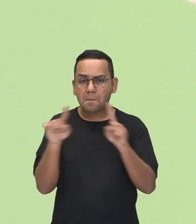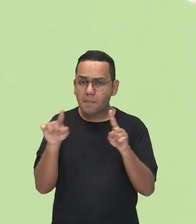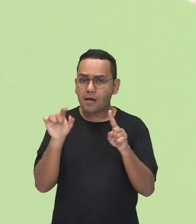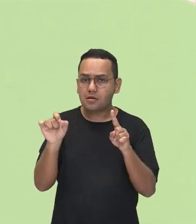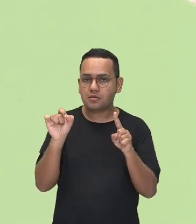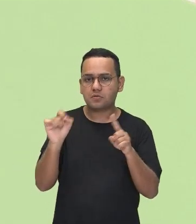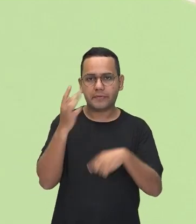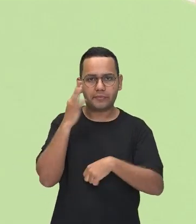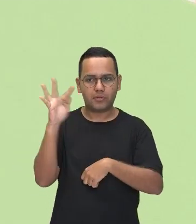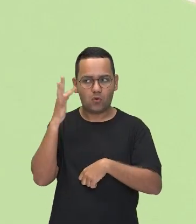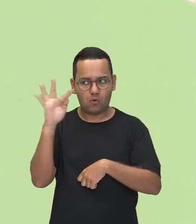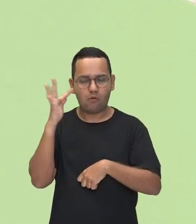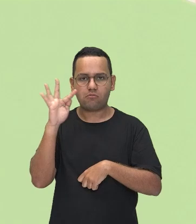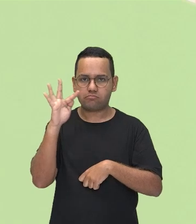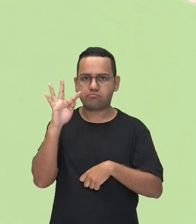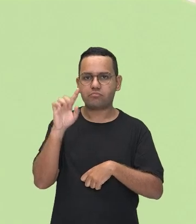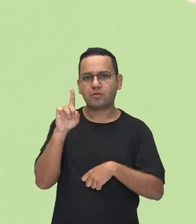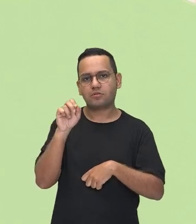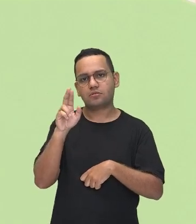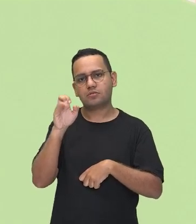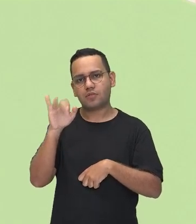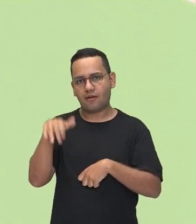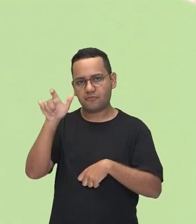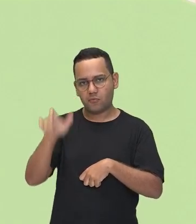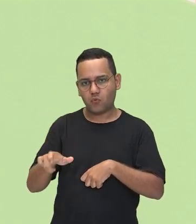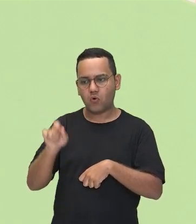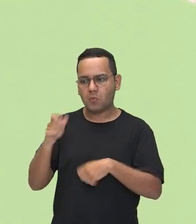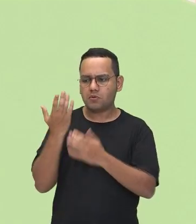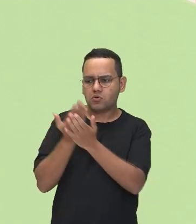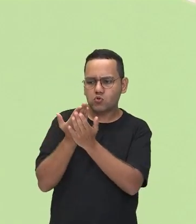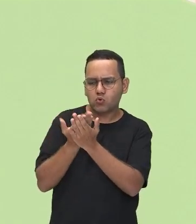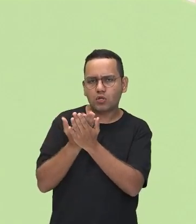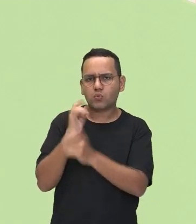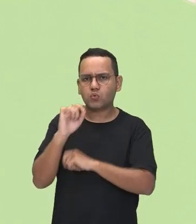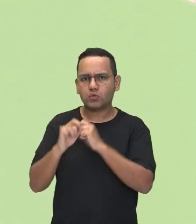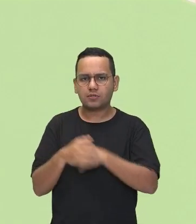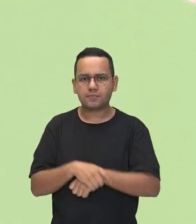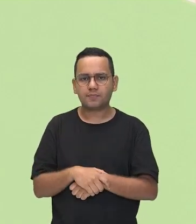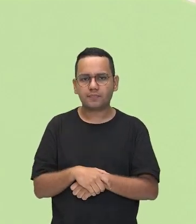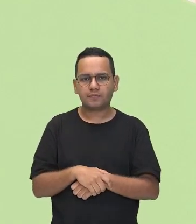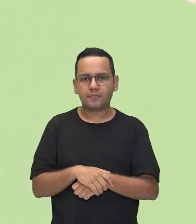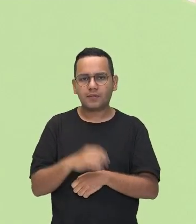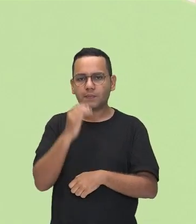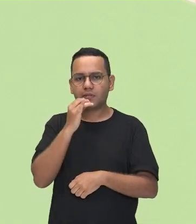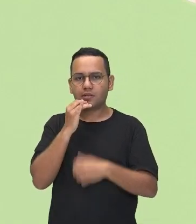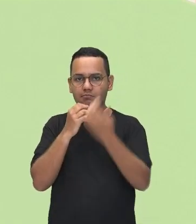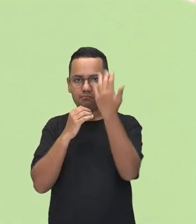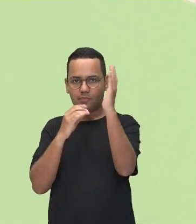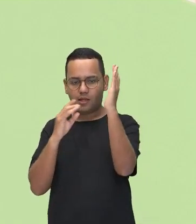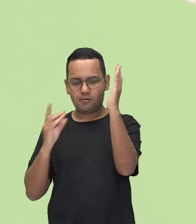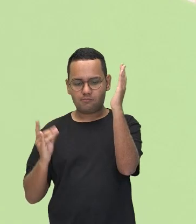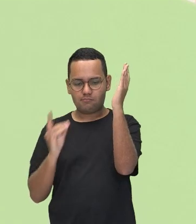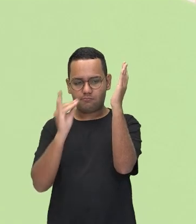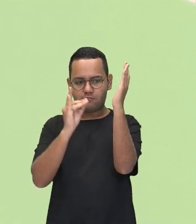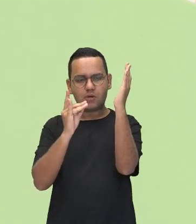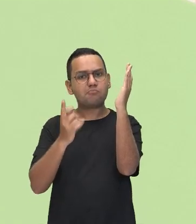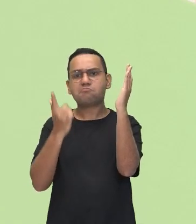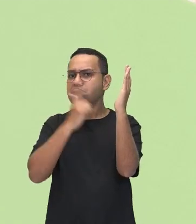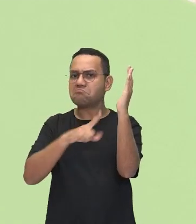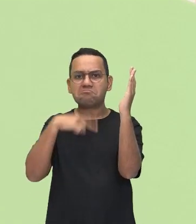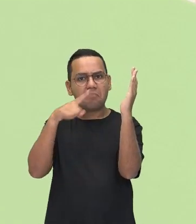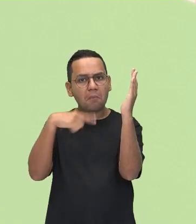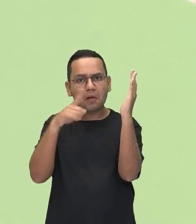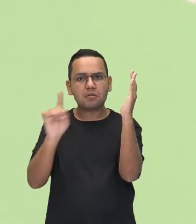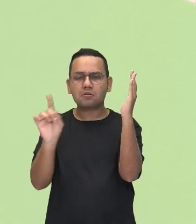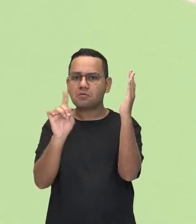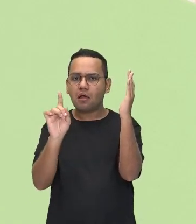as girafas, era isso, se aquela girafa não tinha capacidade de comer as folhas altas, aquela